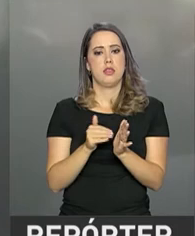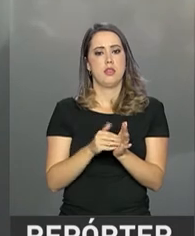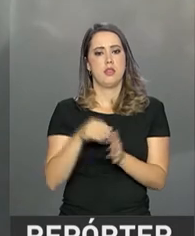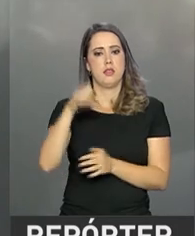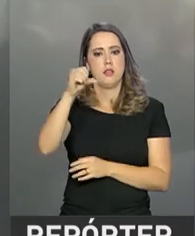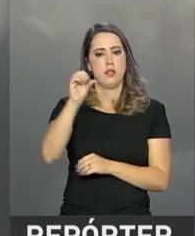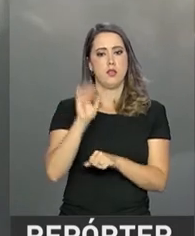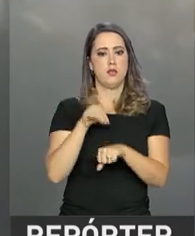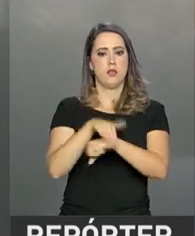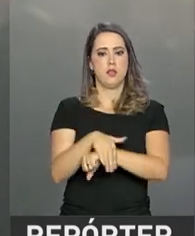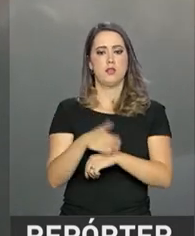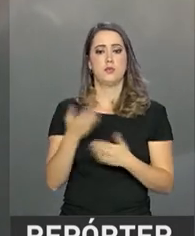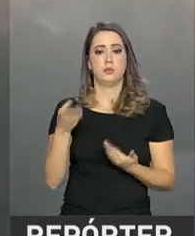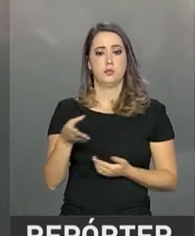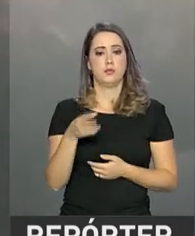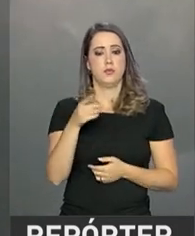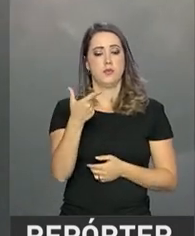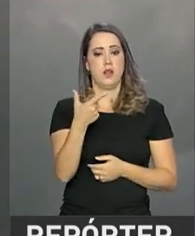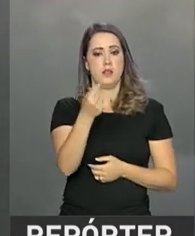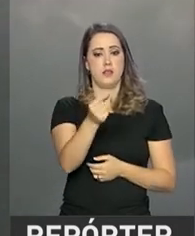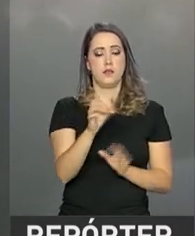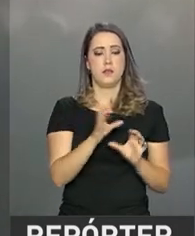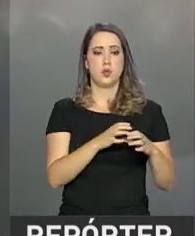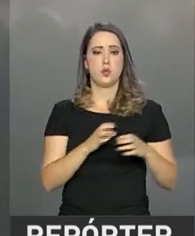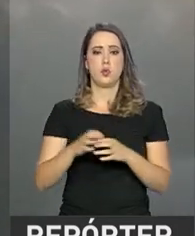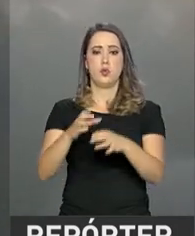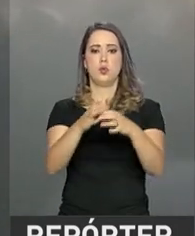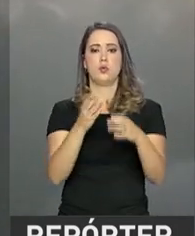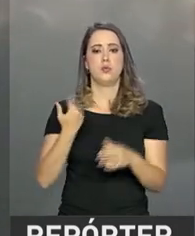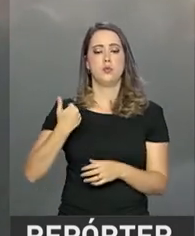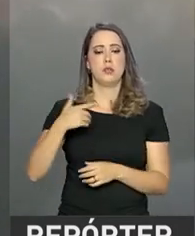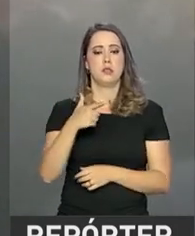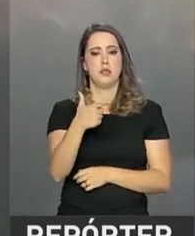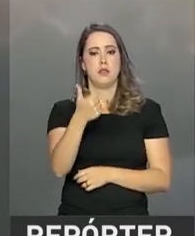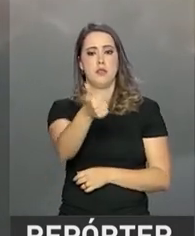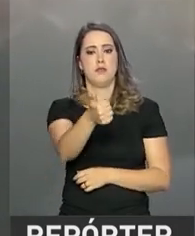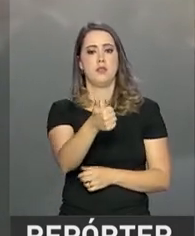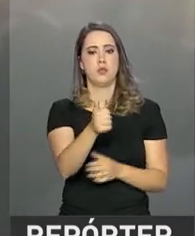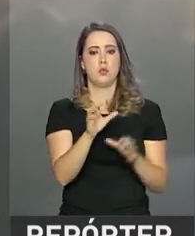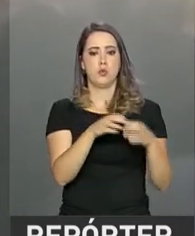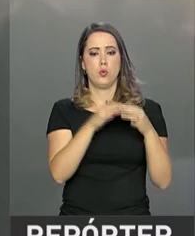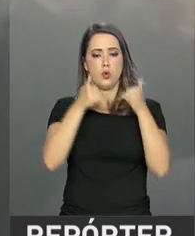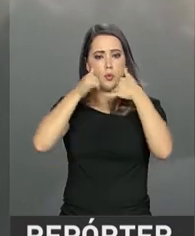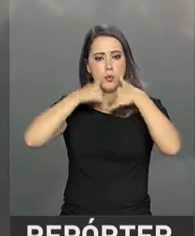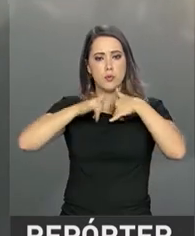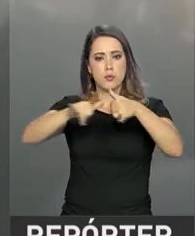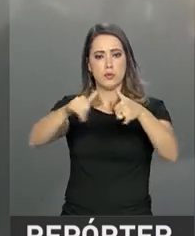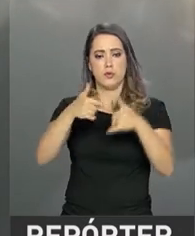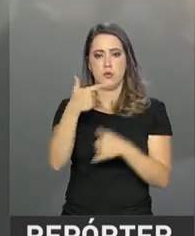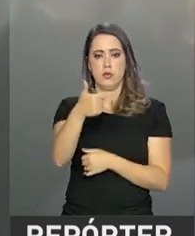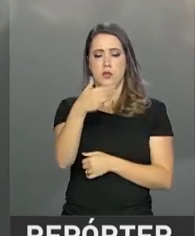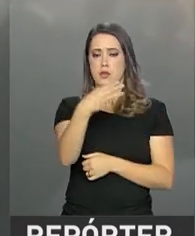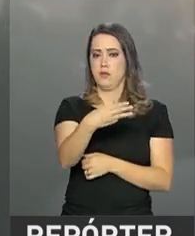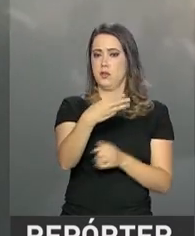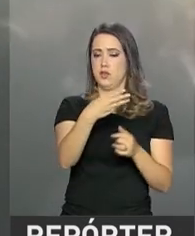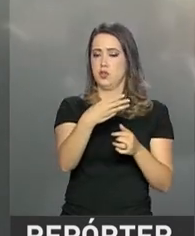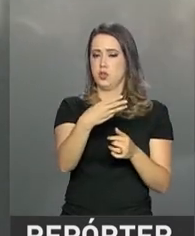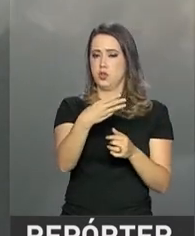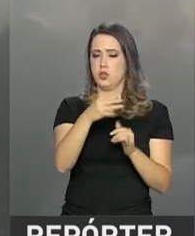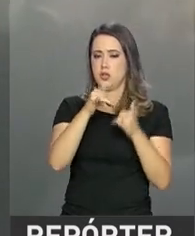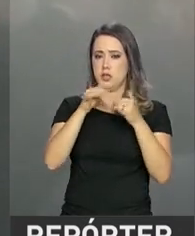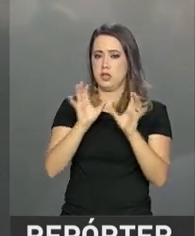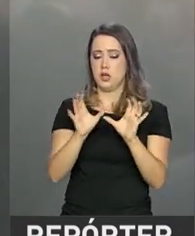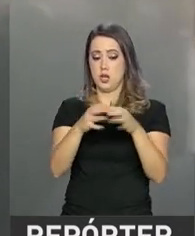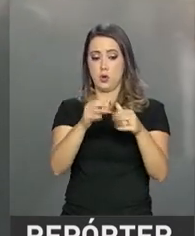horas da noite. Nestes 20 lotes, existem 21 linhas de transmissão e 23 subestações de